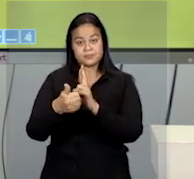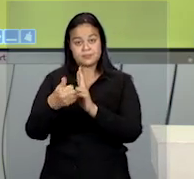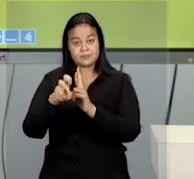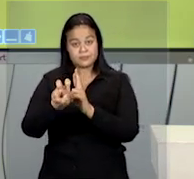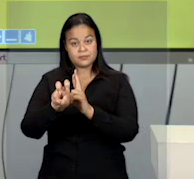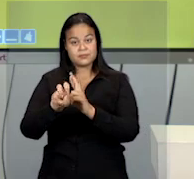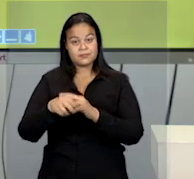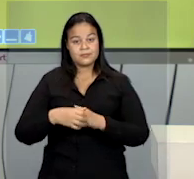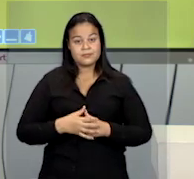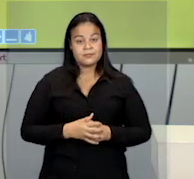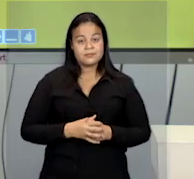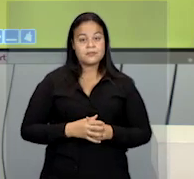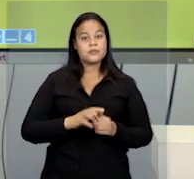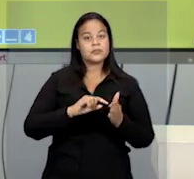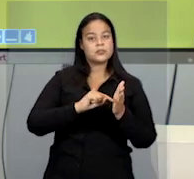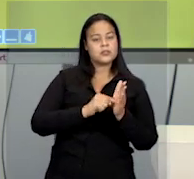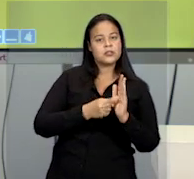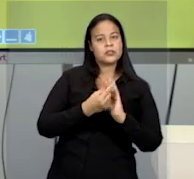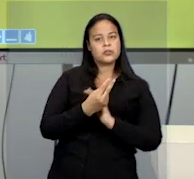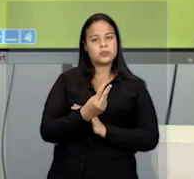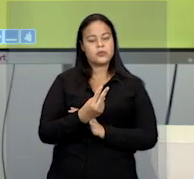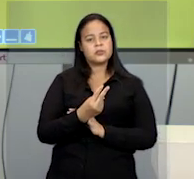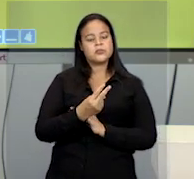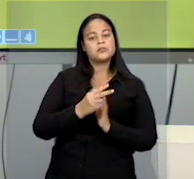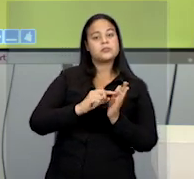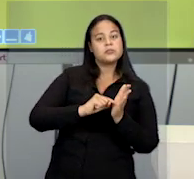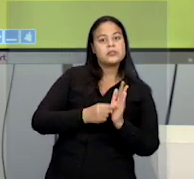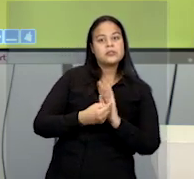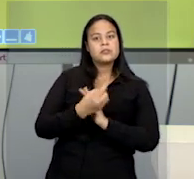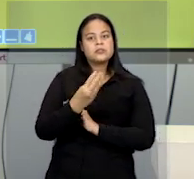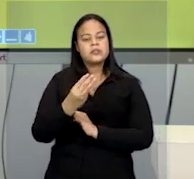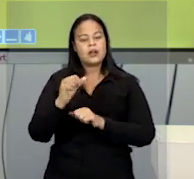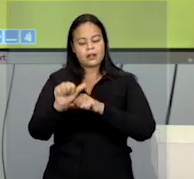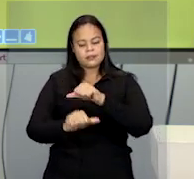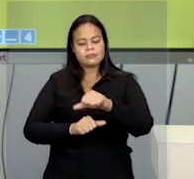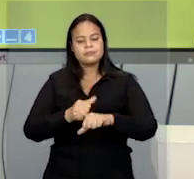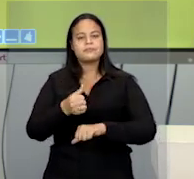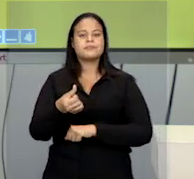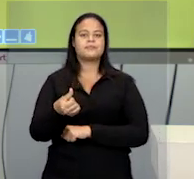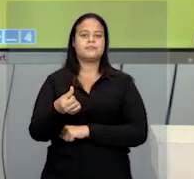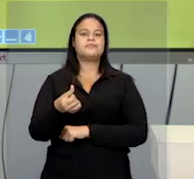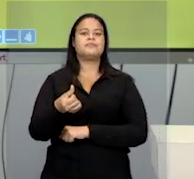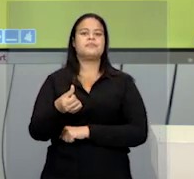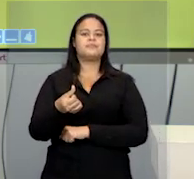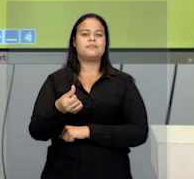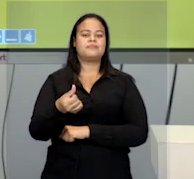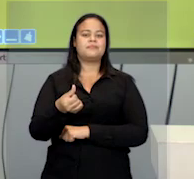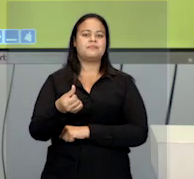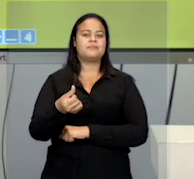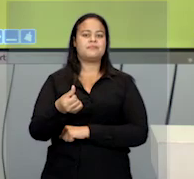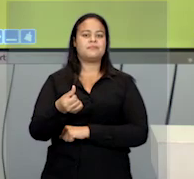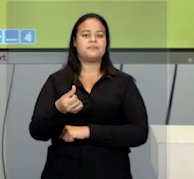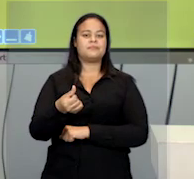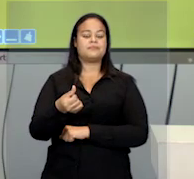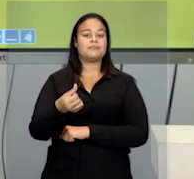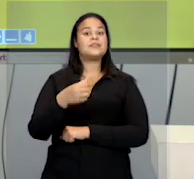Aqui é um 2, multiplicando por 3, ele vai virar 6. E aqui eu tenho